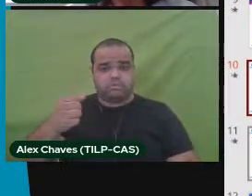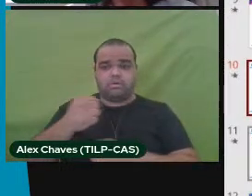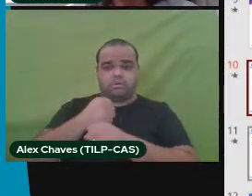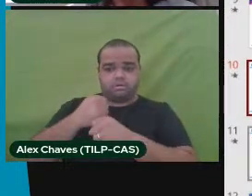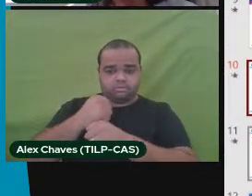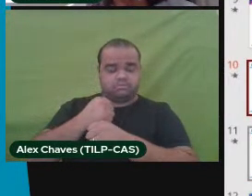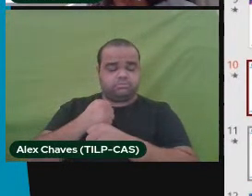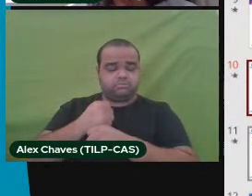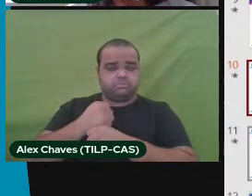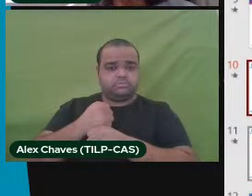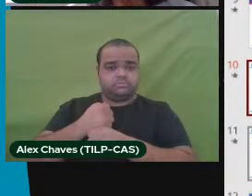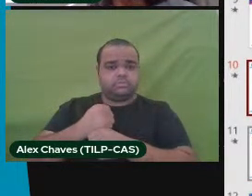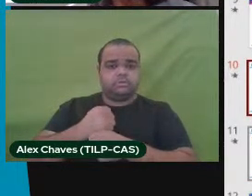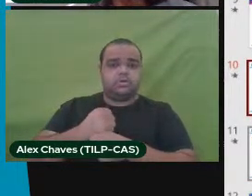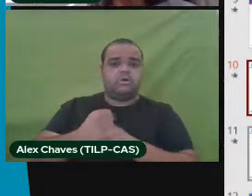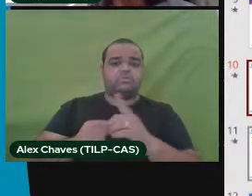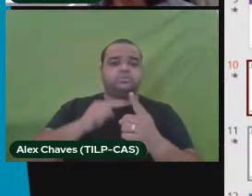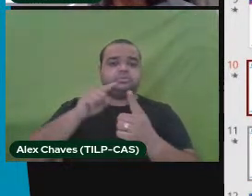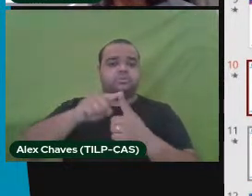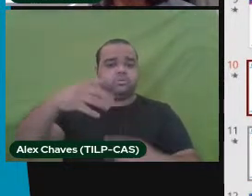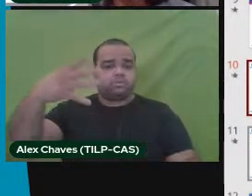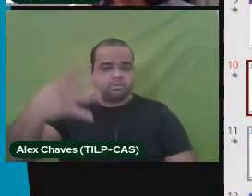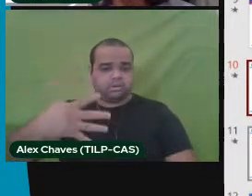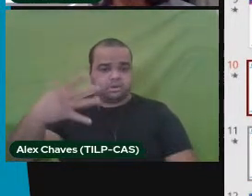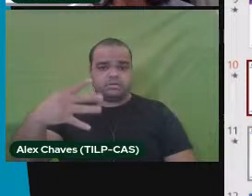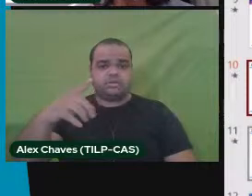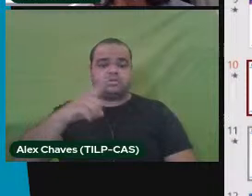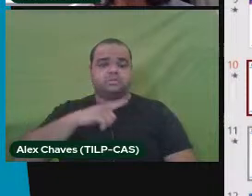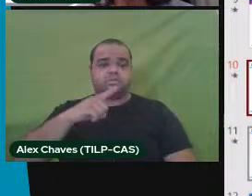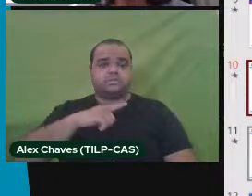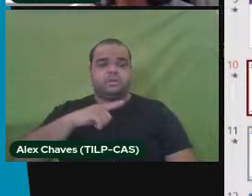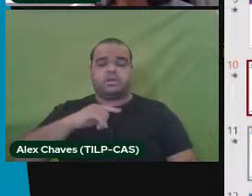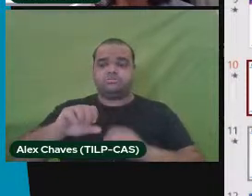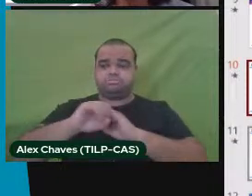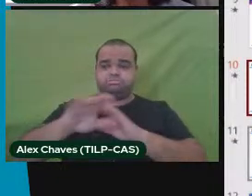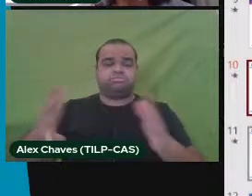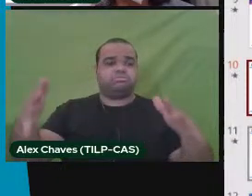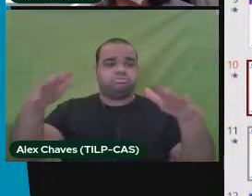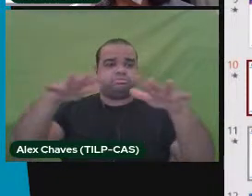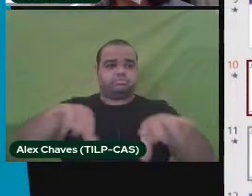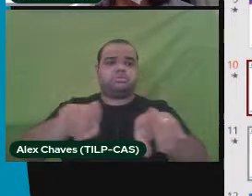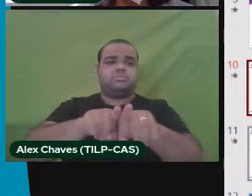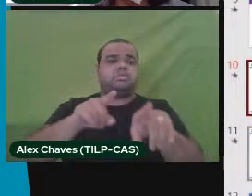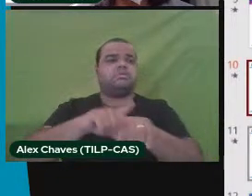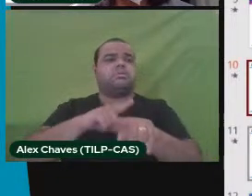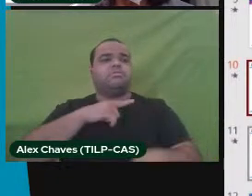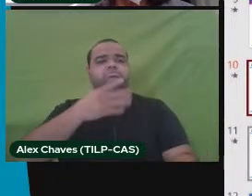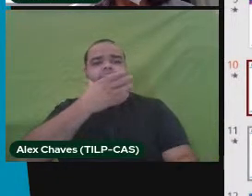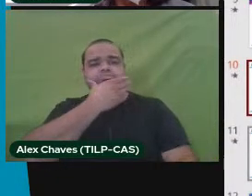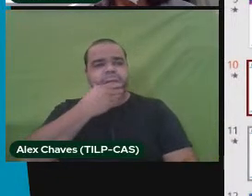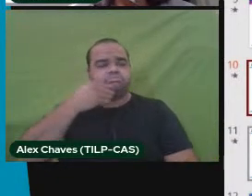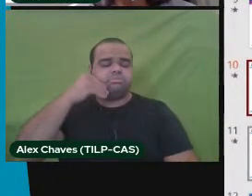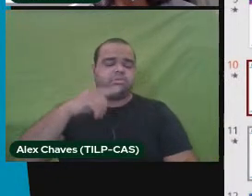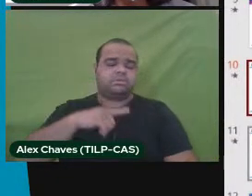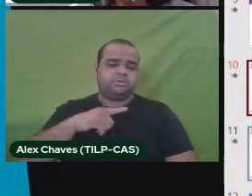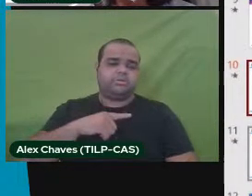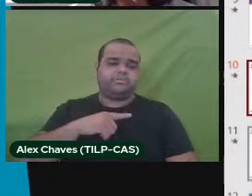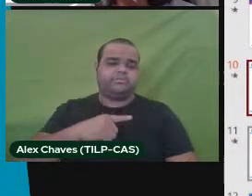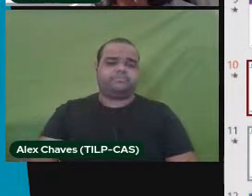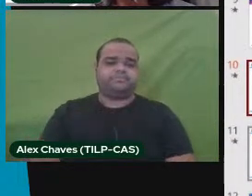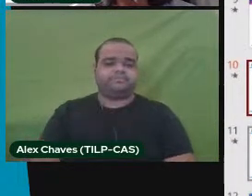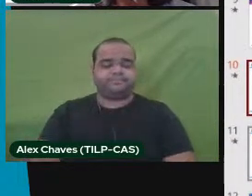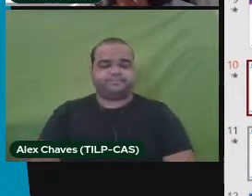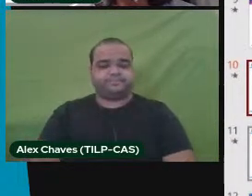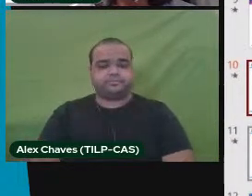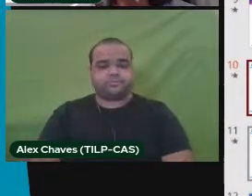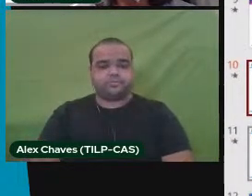2021. Objetivo 4 dessa agenda é assegurar a educação inclusiva e equitativa de qualidade. É muito importante